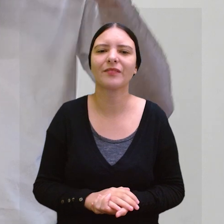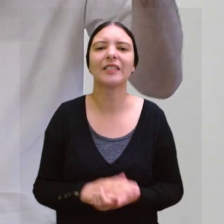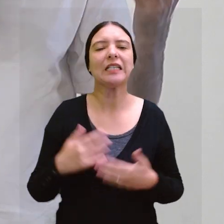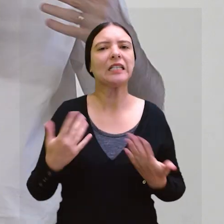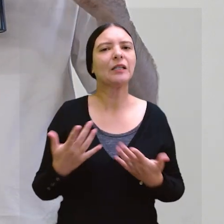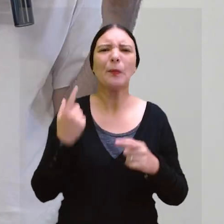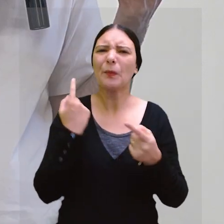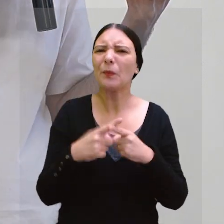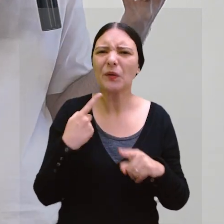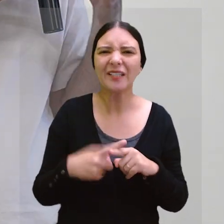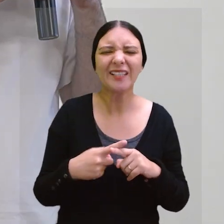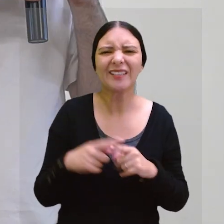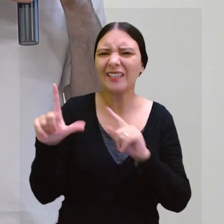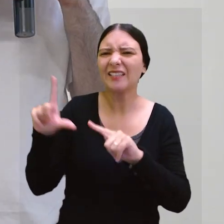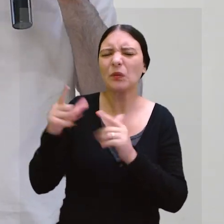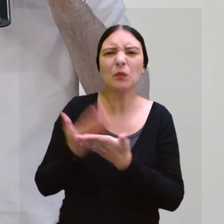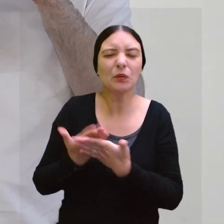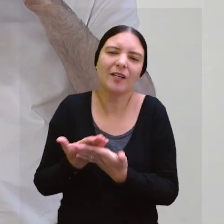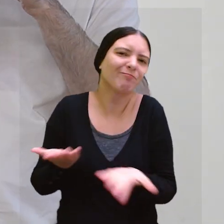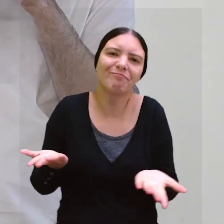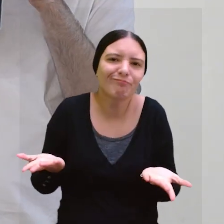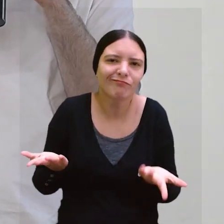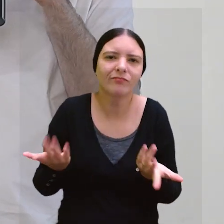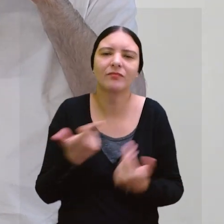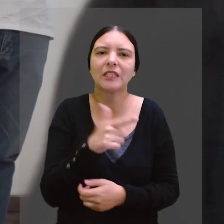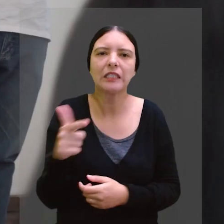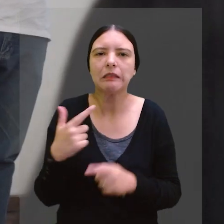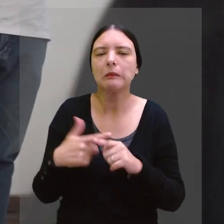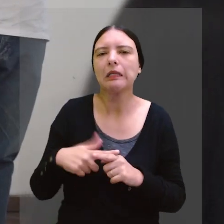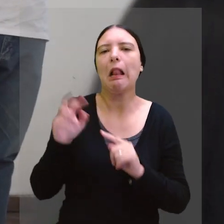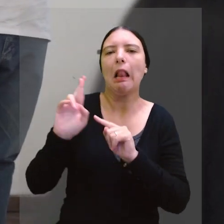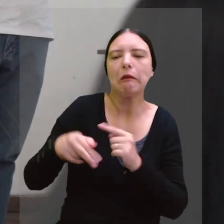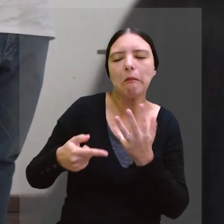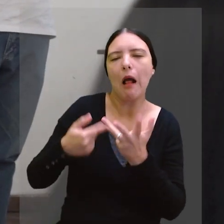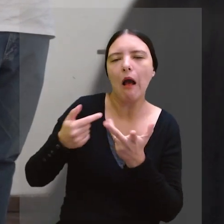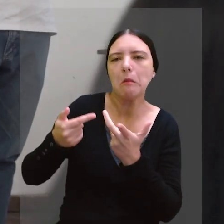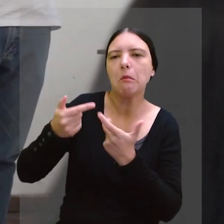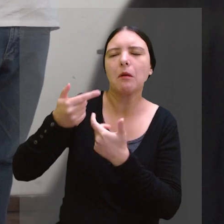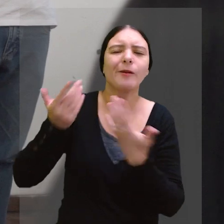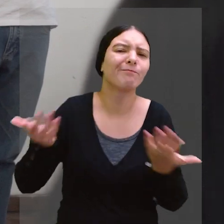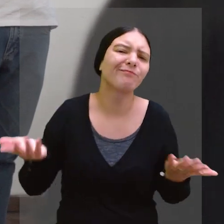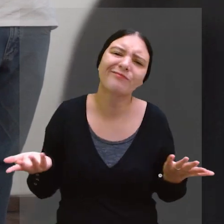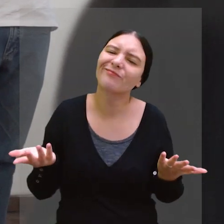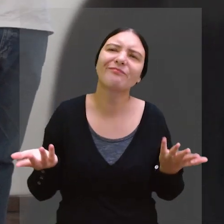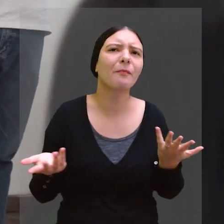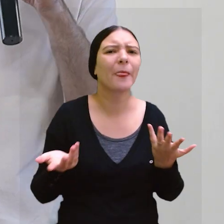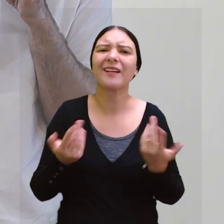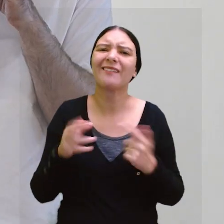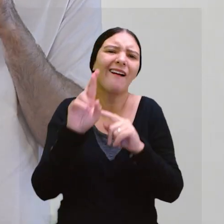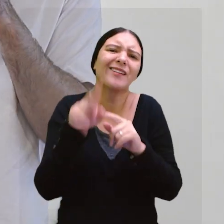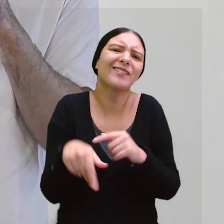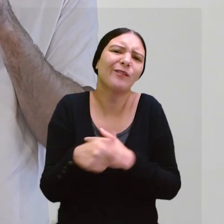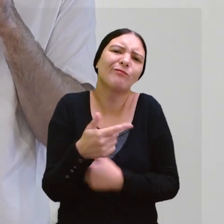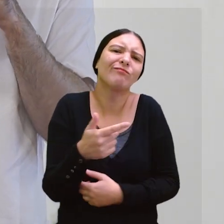muito o porquê de estudar literatura. Por mais que a gente ficar aqui tentando levantar razões para isso, tem uma espécie de não